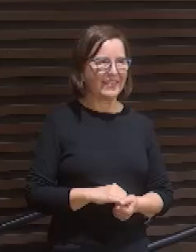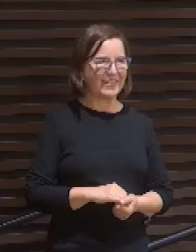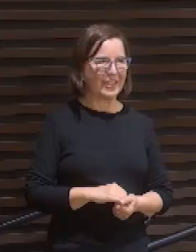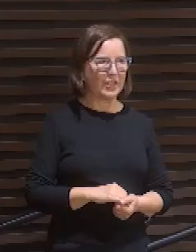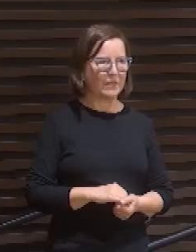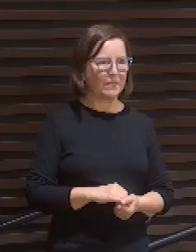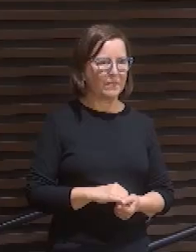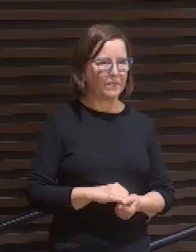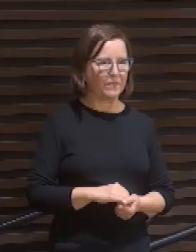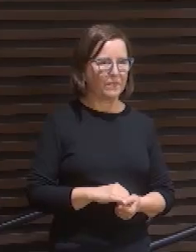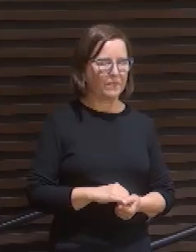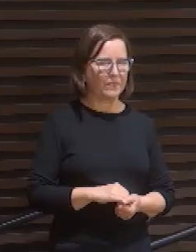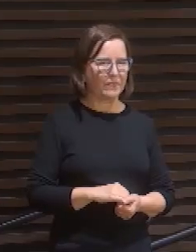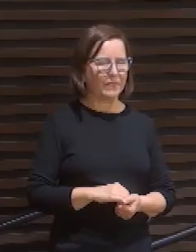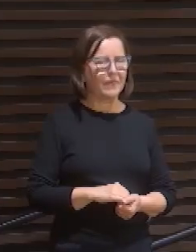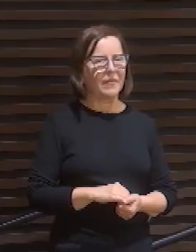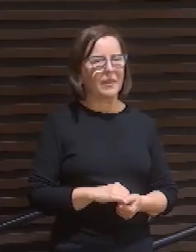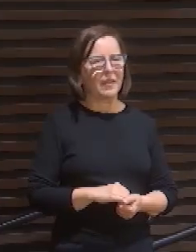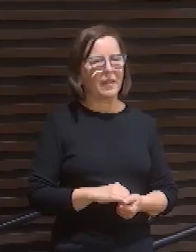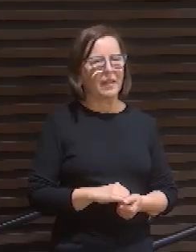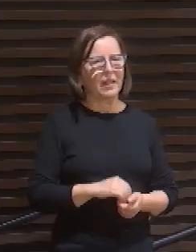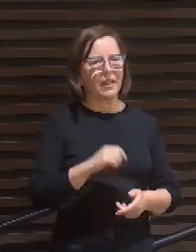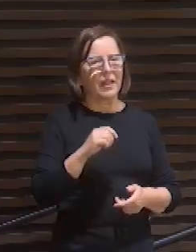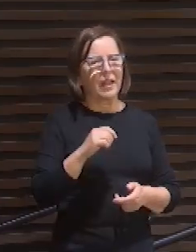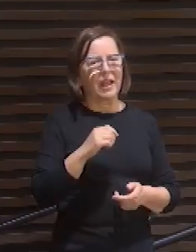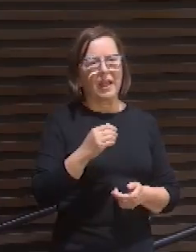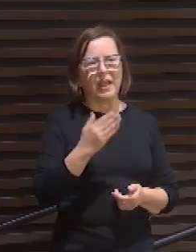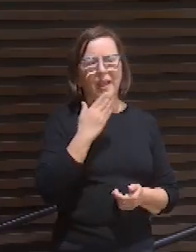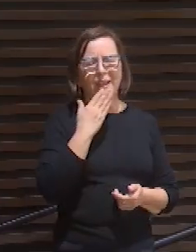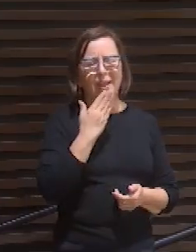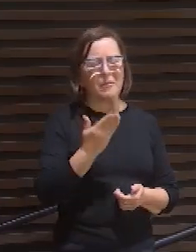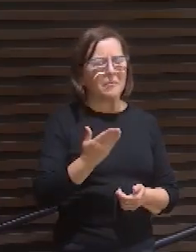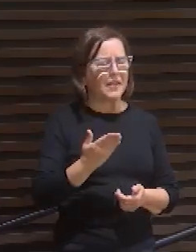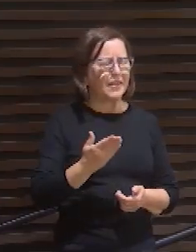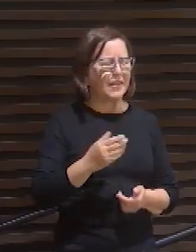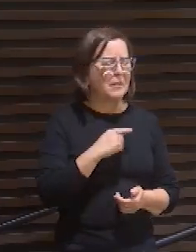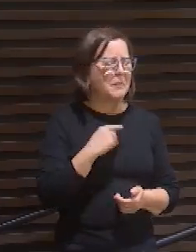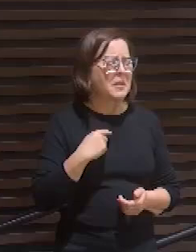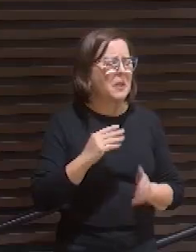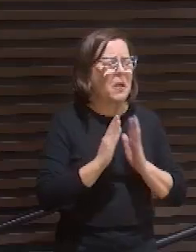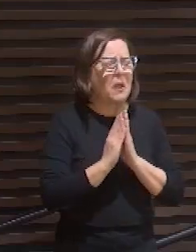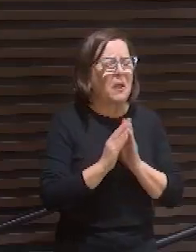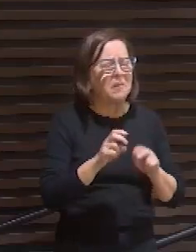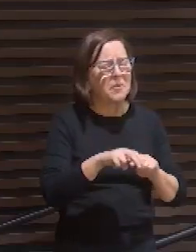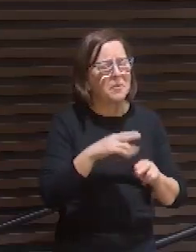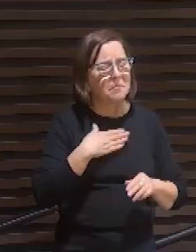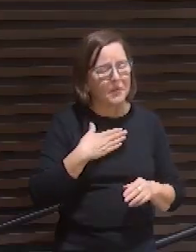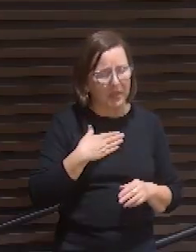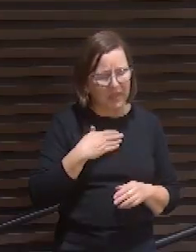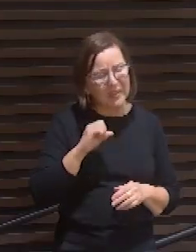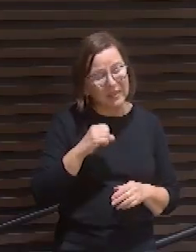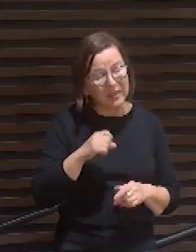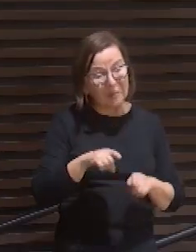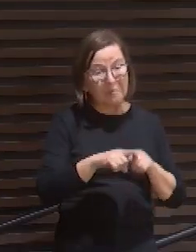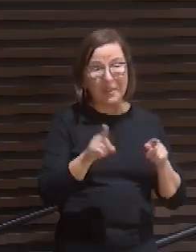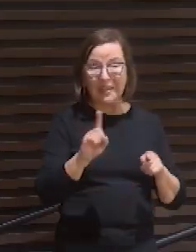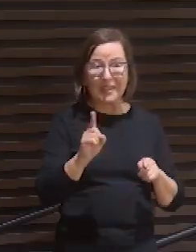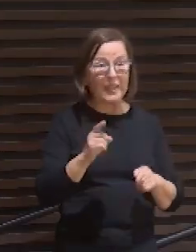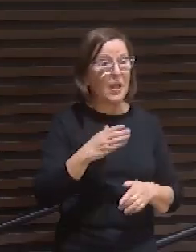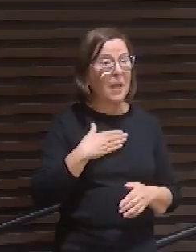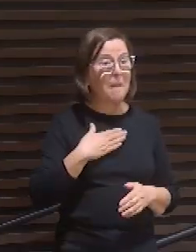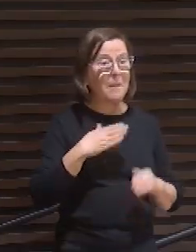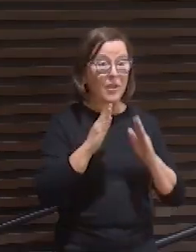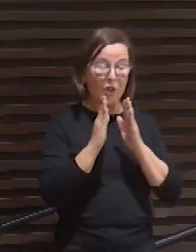Pastor, ora por mim. Vou orar por você, mas o que que é? Não é a minha oração que vai melhorar